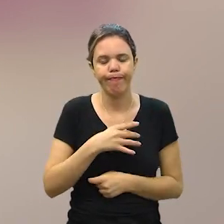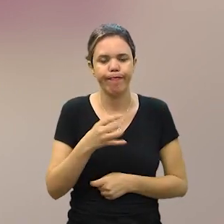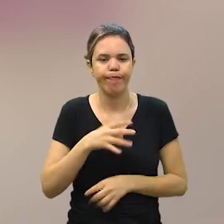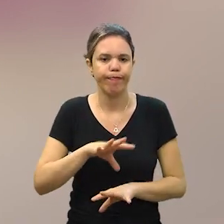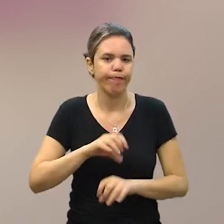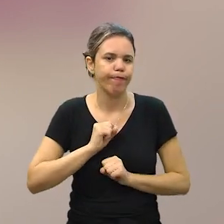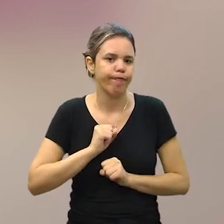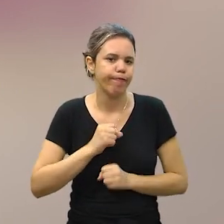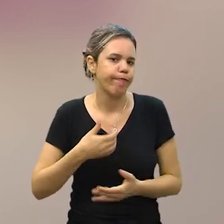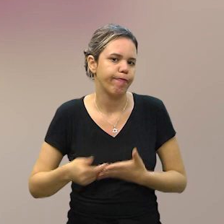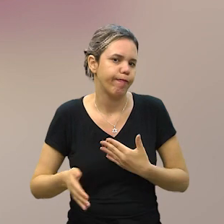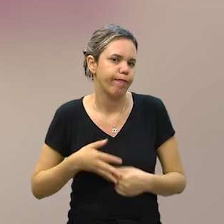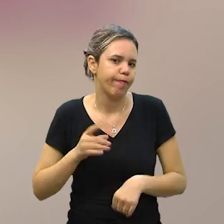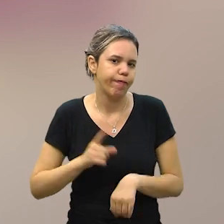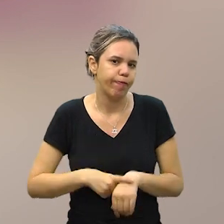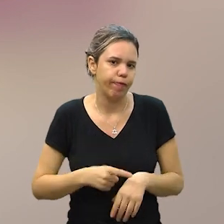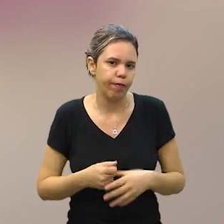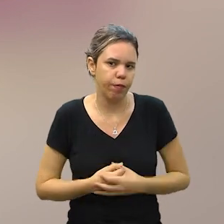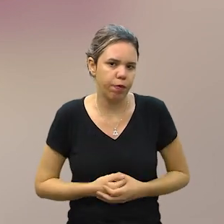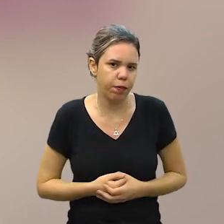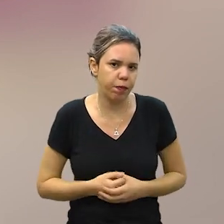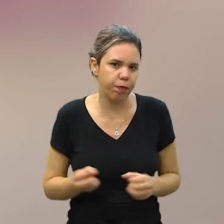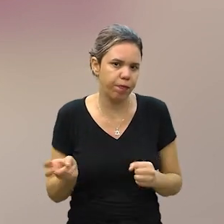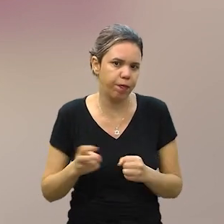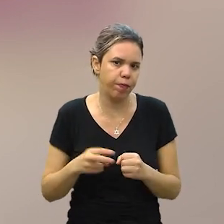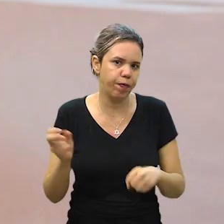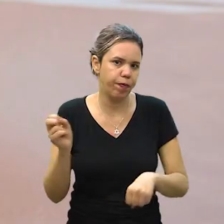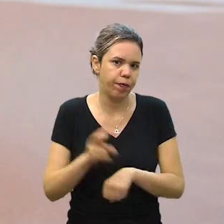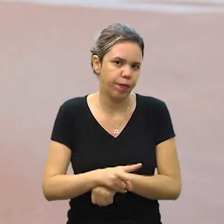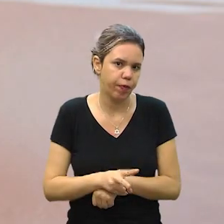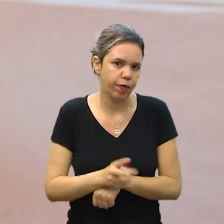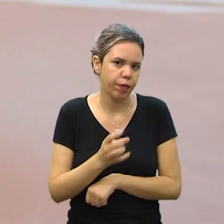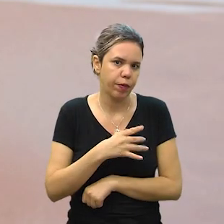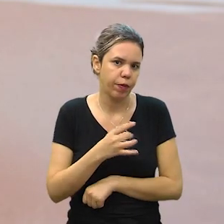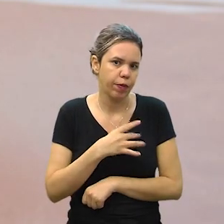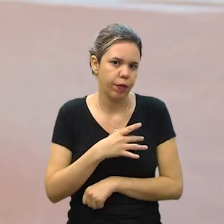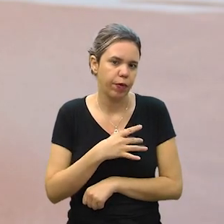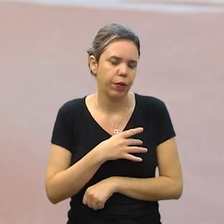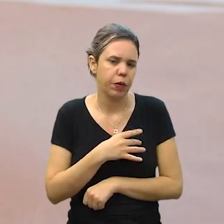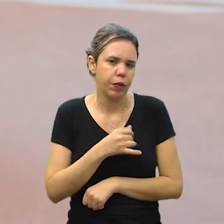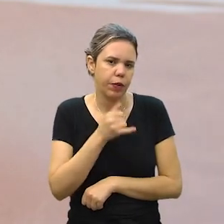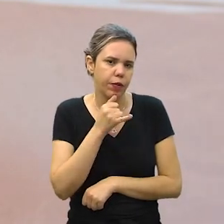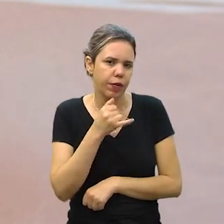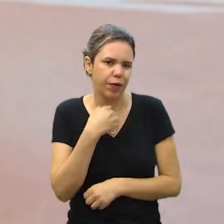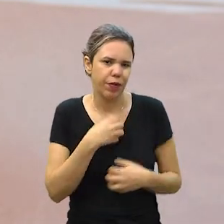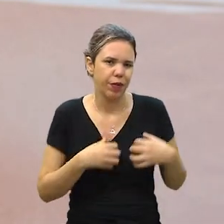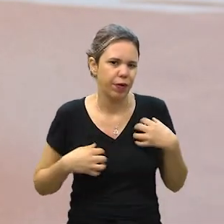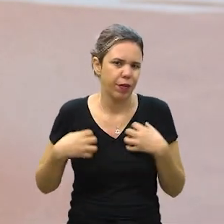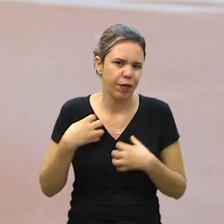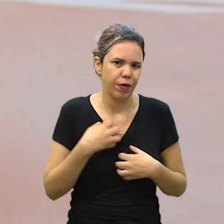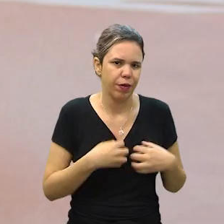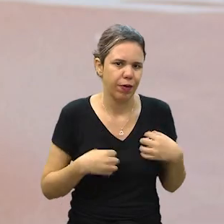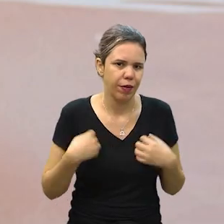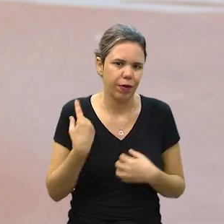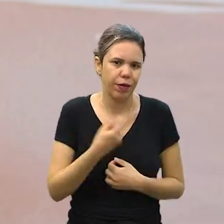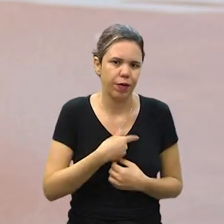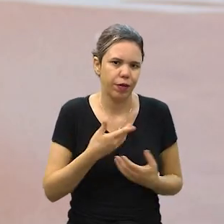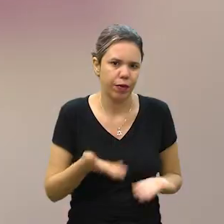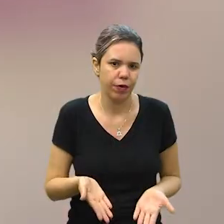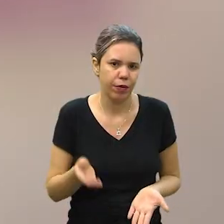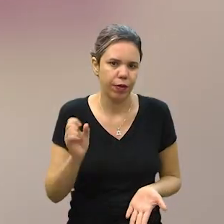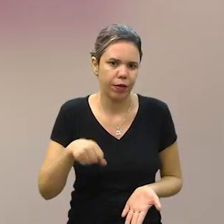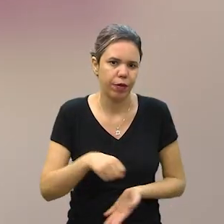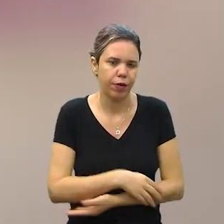e poder pegar a qualquer momento esse vírus. O medo provoca muito, né? Mexe muito com a gente